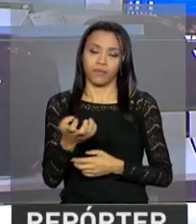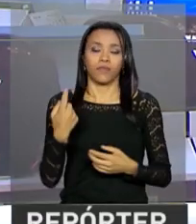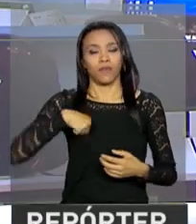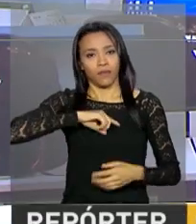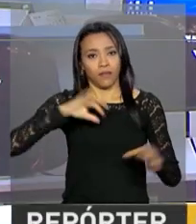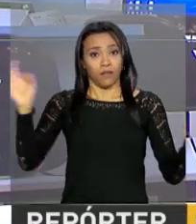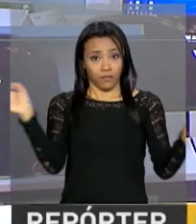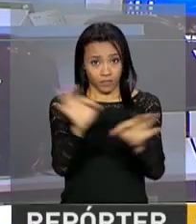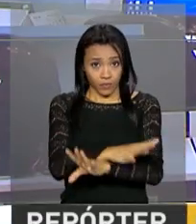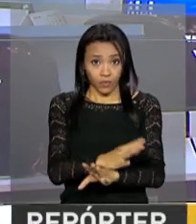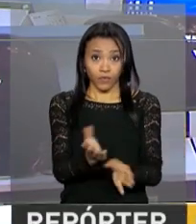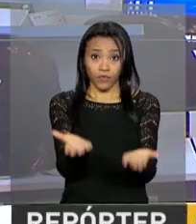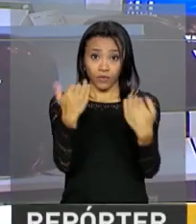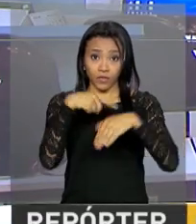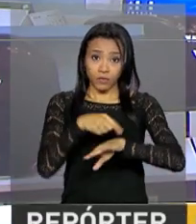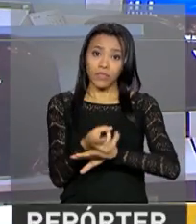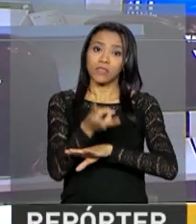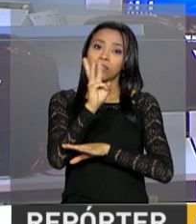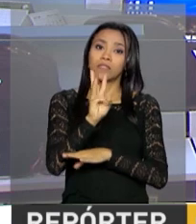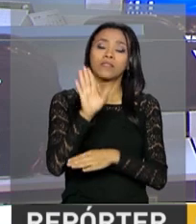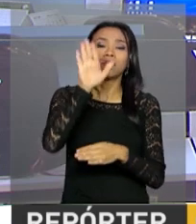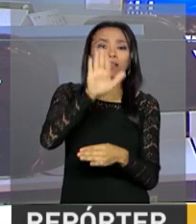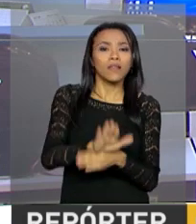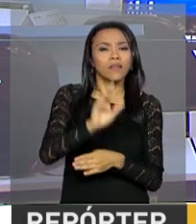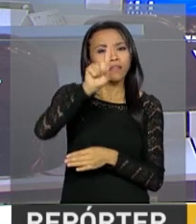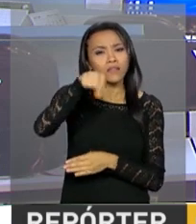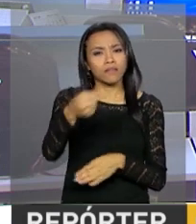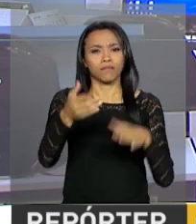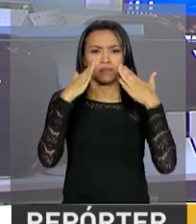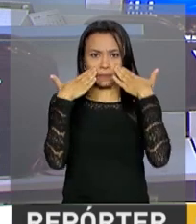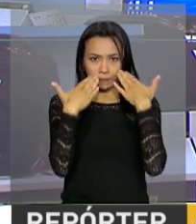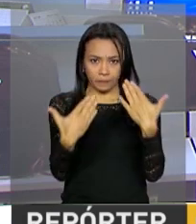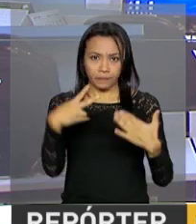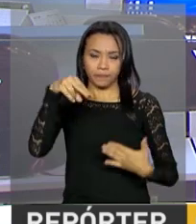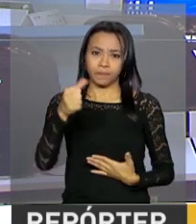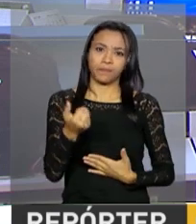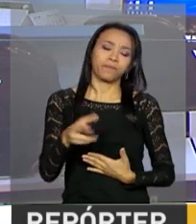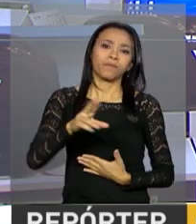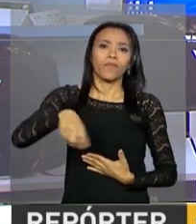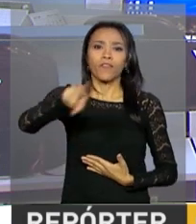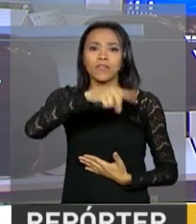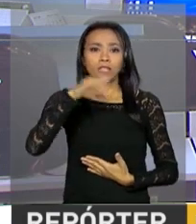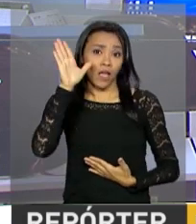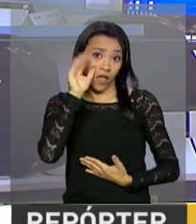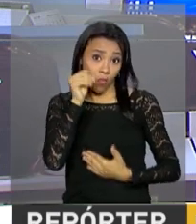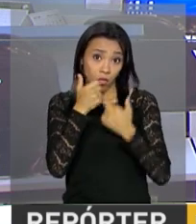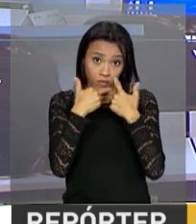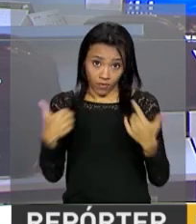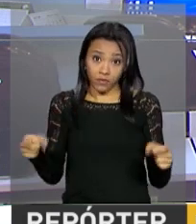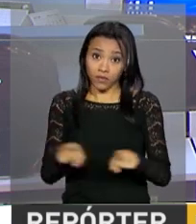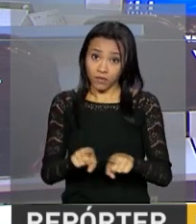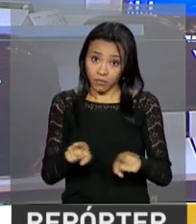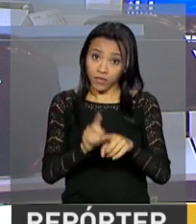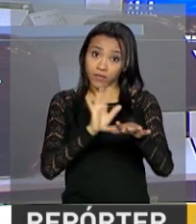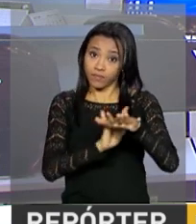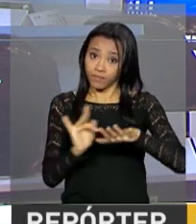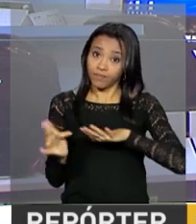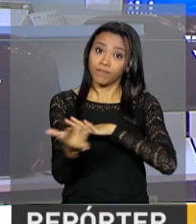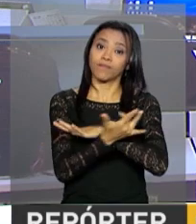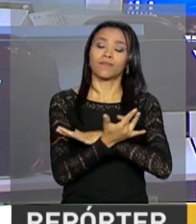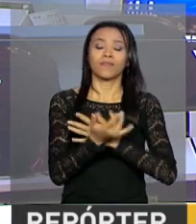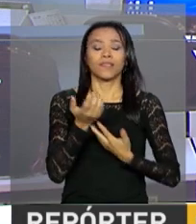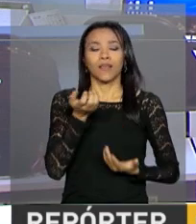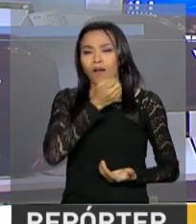aqui, voltamos às 15h na próxima edição do Repórter NBR. Acompanhe as novidades também em nossas redes